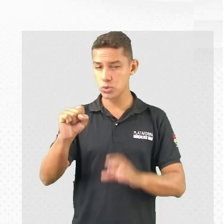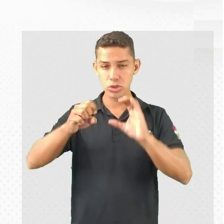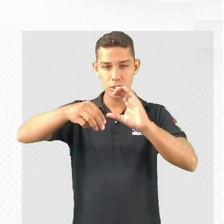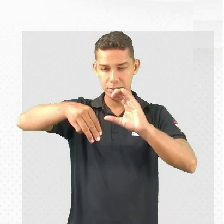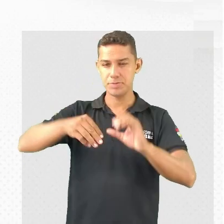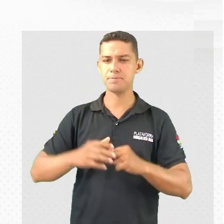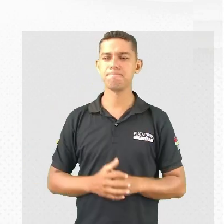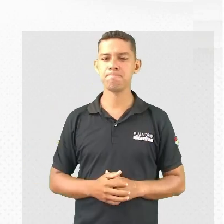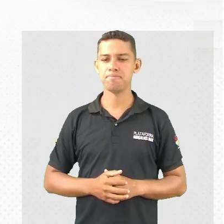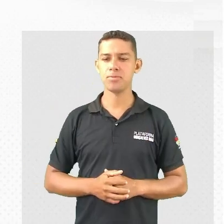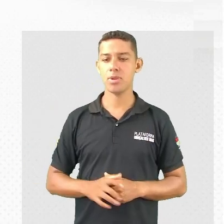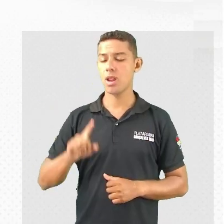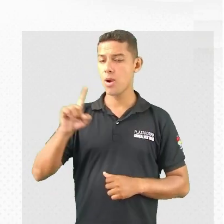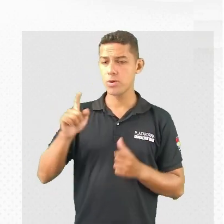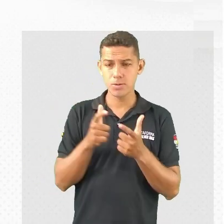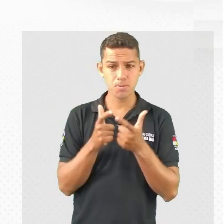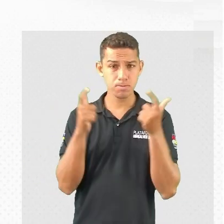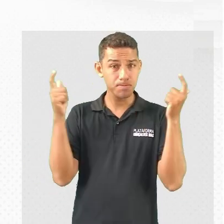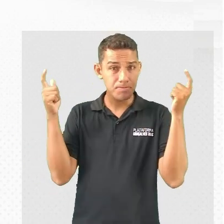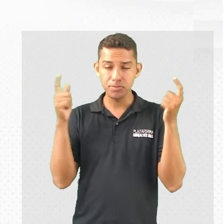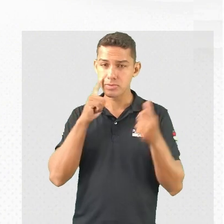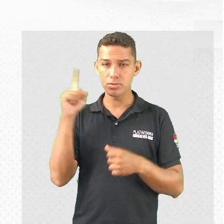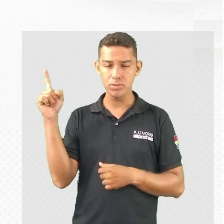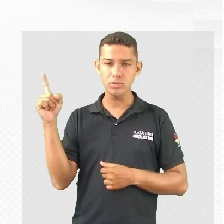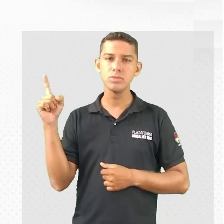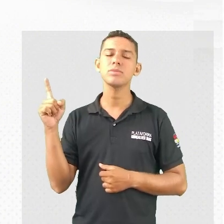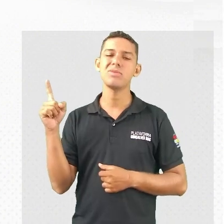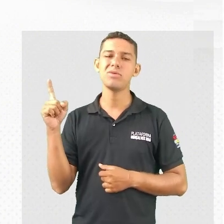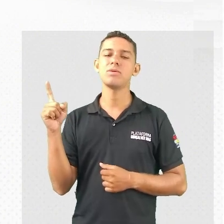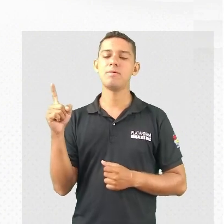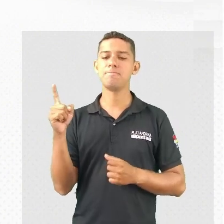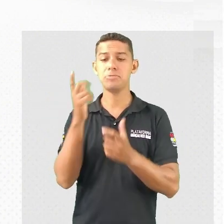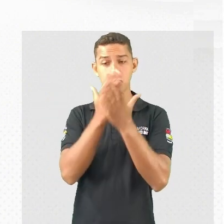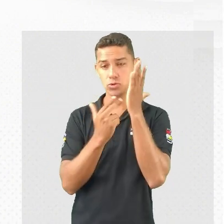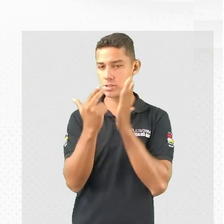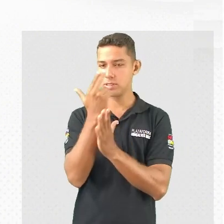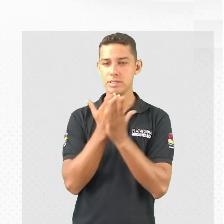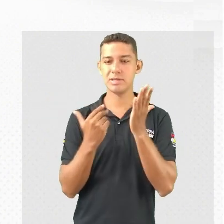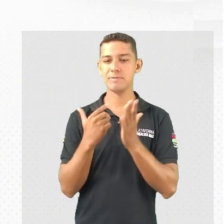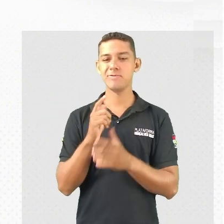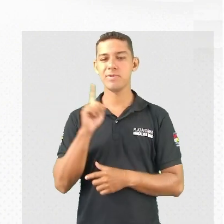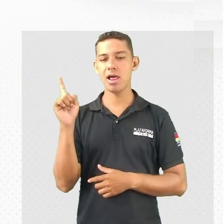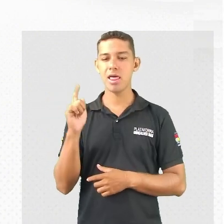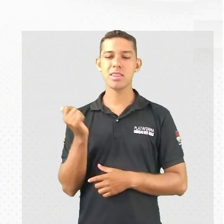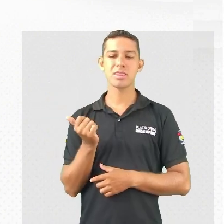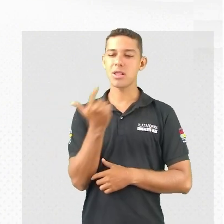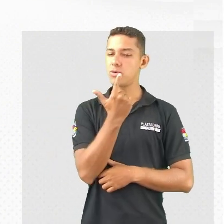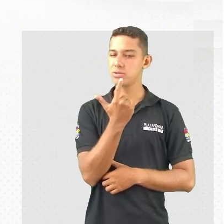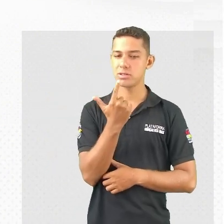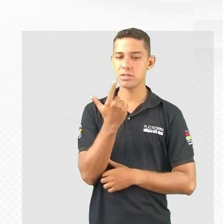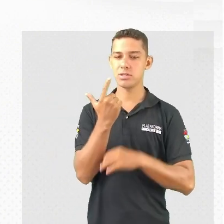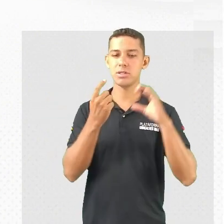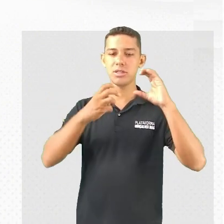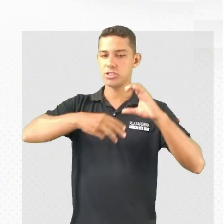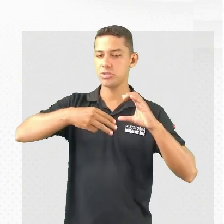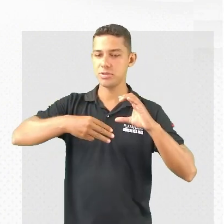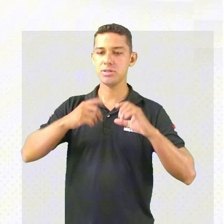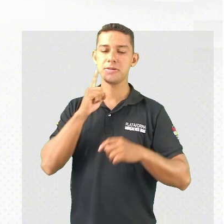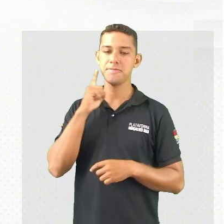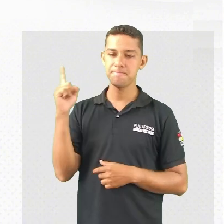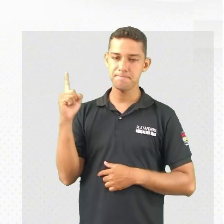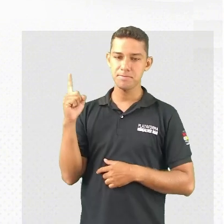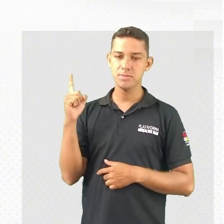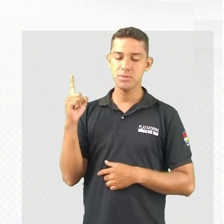esse quarto grandão de 6 metros por 4, no desenho que ele fez vai ser 12 centímetros de comprimento por 8 centímetros